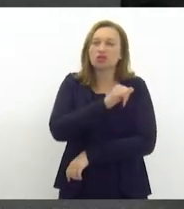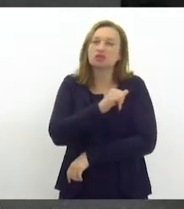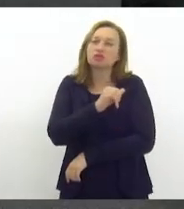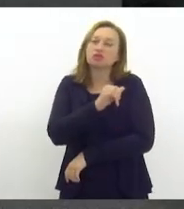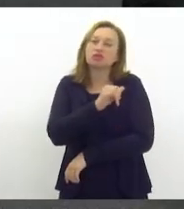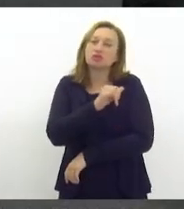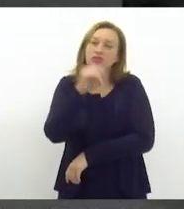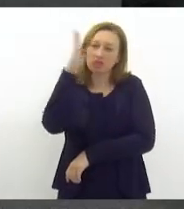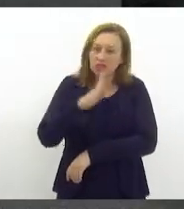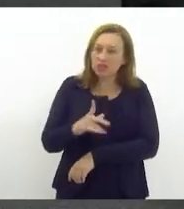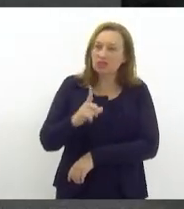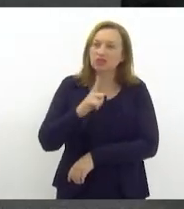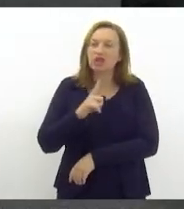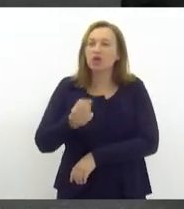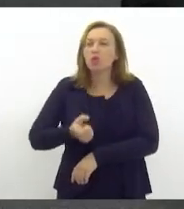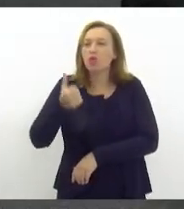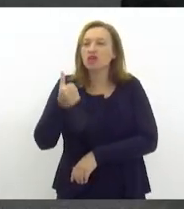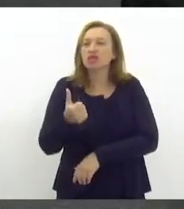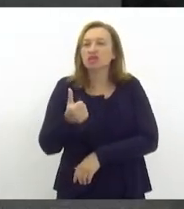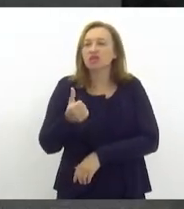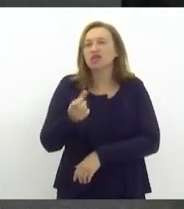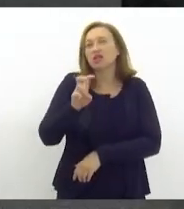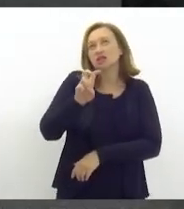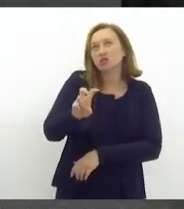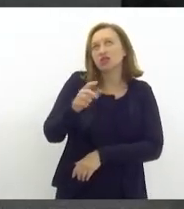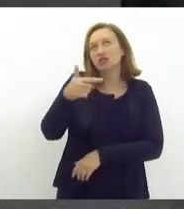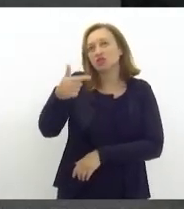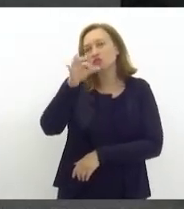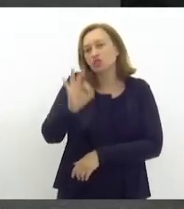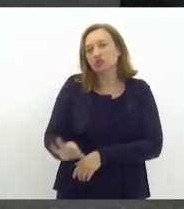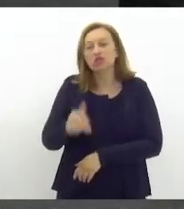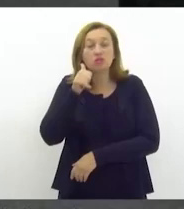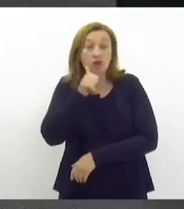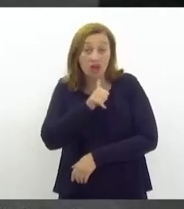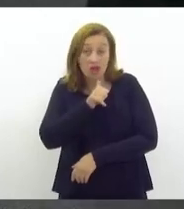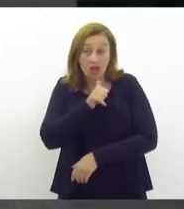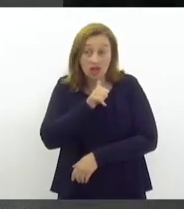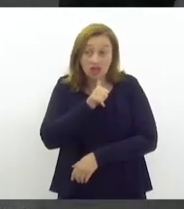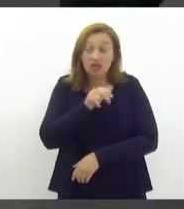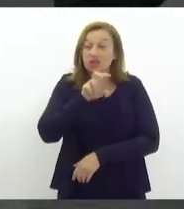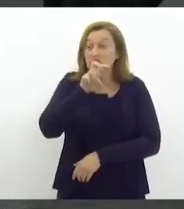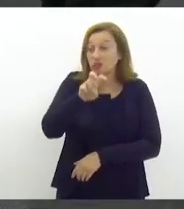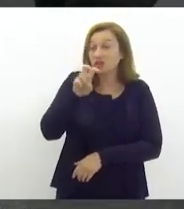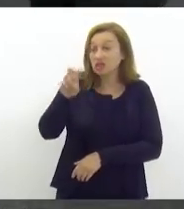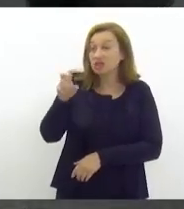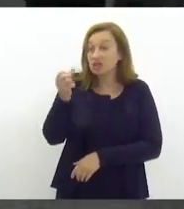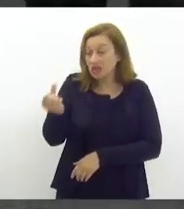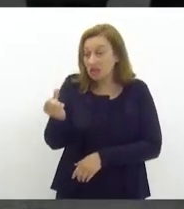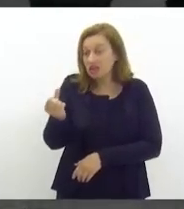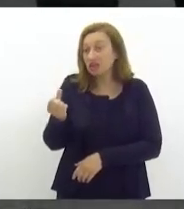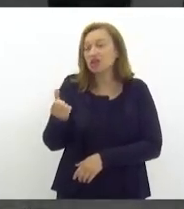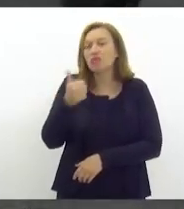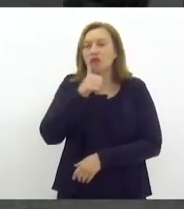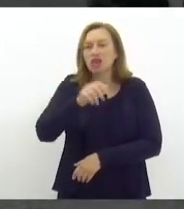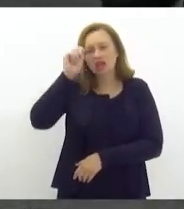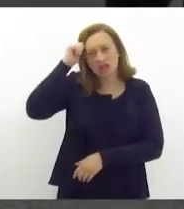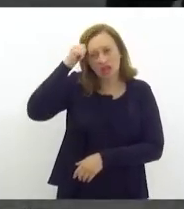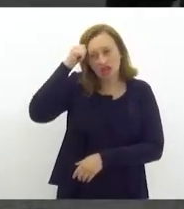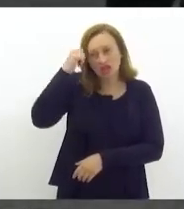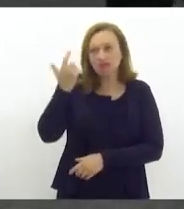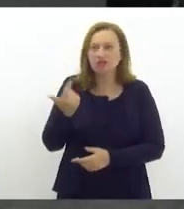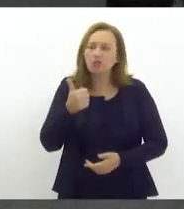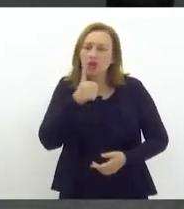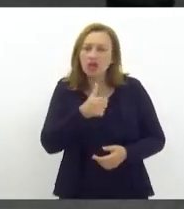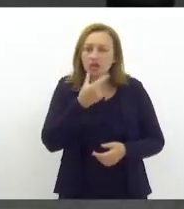Estado brasileiro que temos quase aí cerca de 52% de mulheres, cerca de 56% de negras e negras.